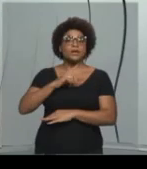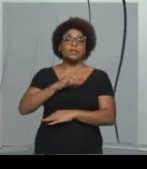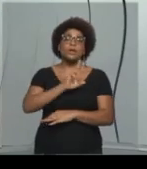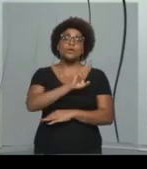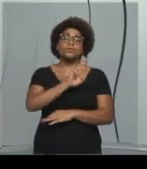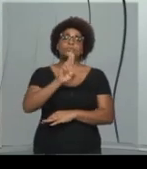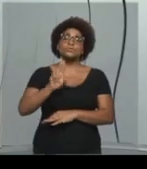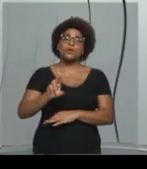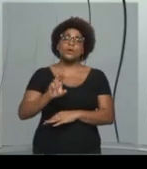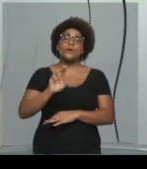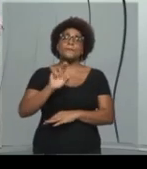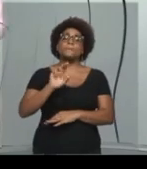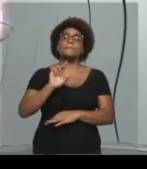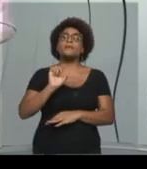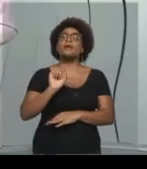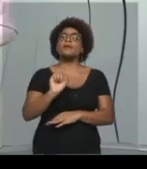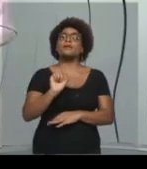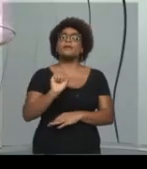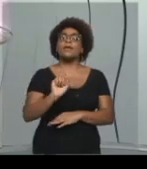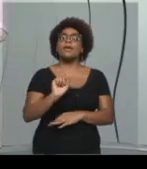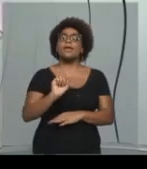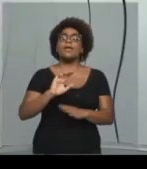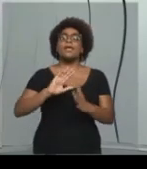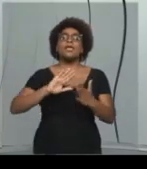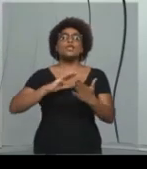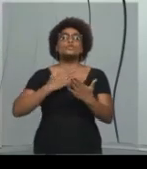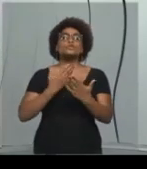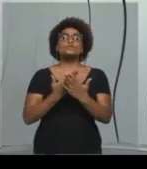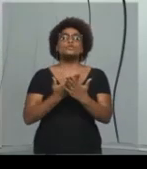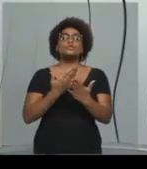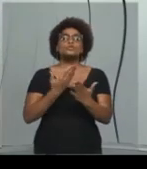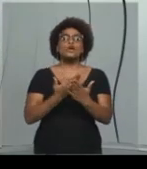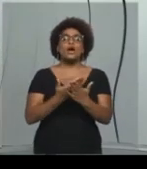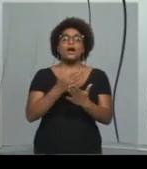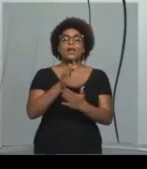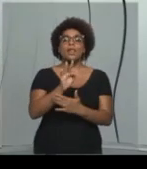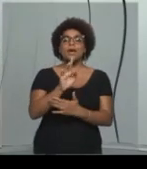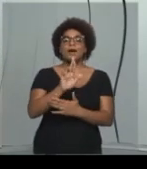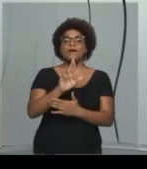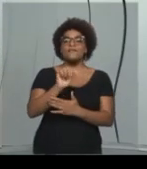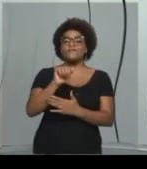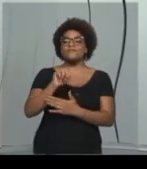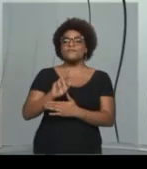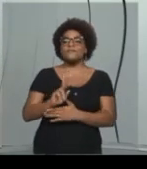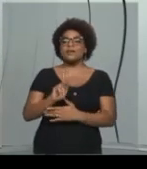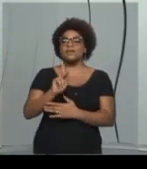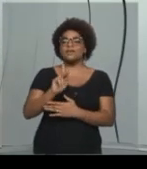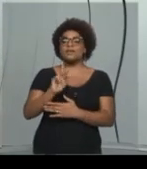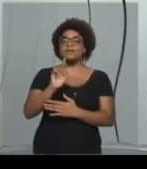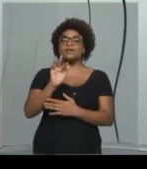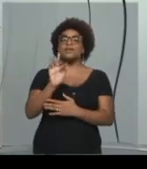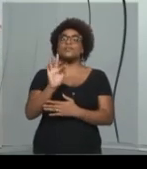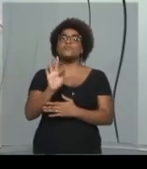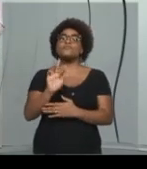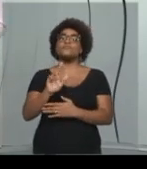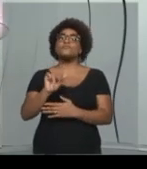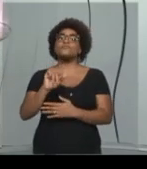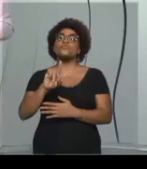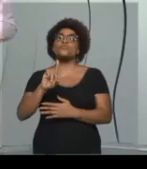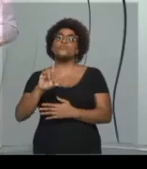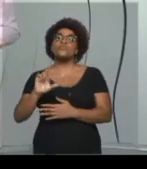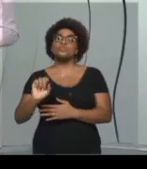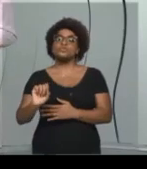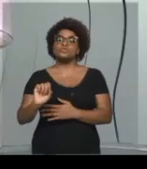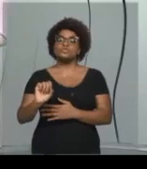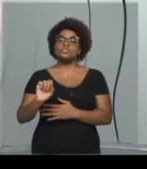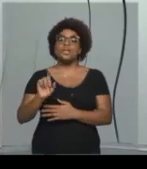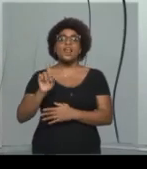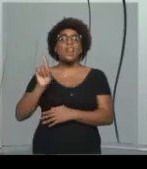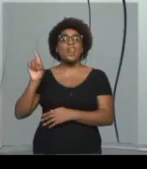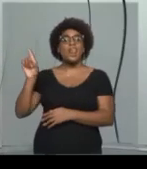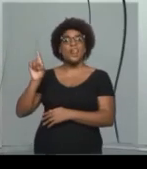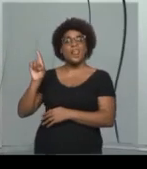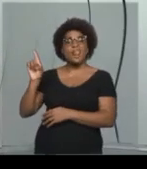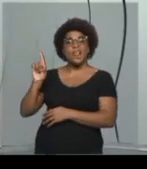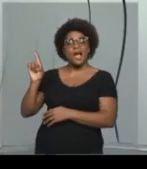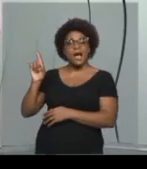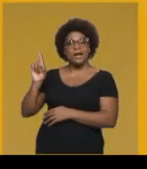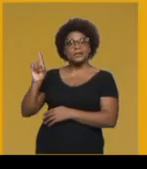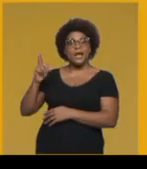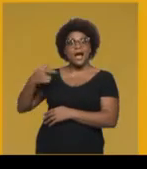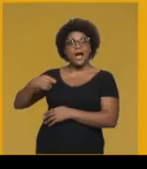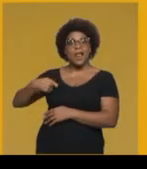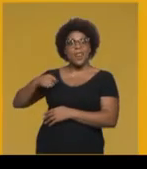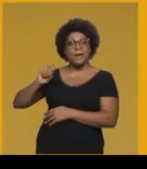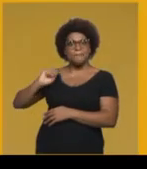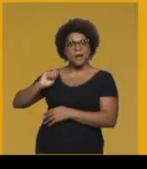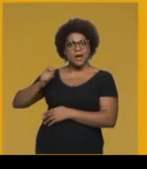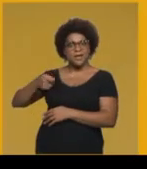chamado de Escola de Frankfurt, porque ficava justamente na Alemanha, na cidade de